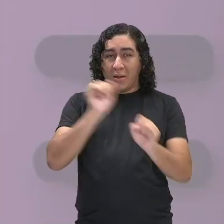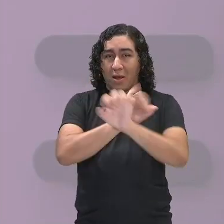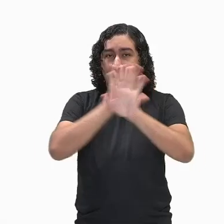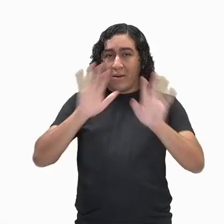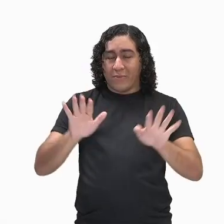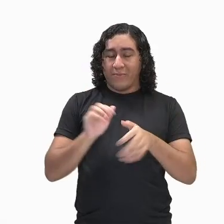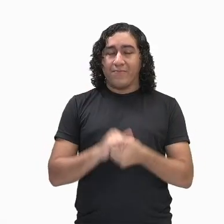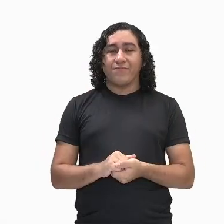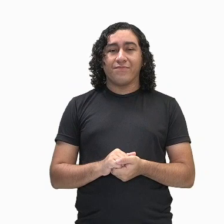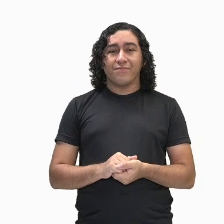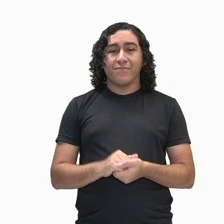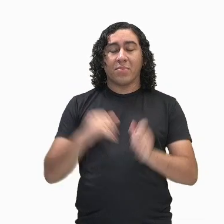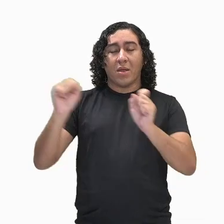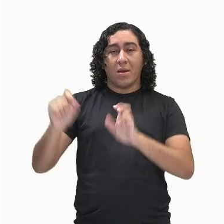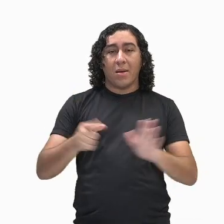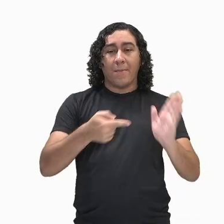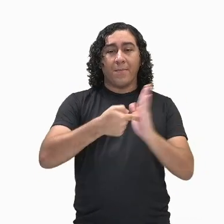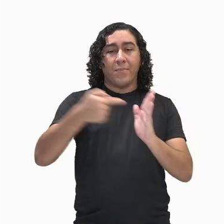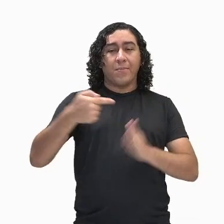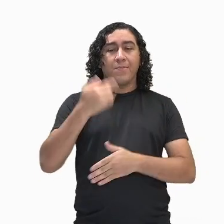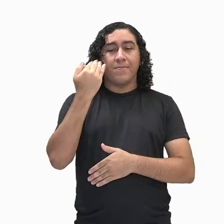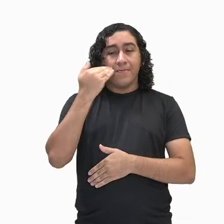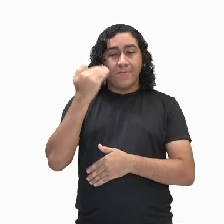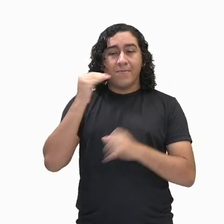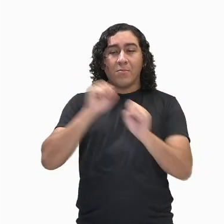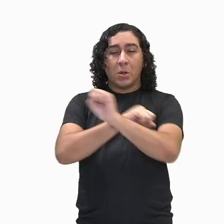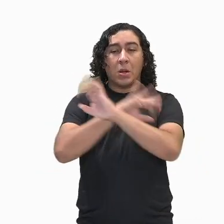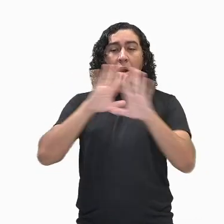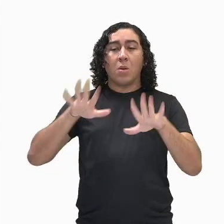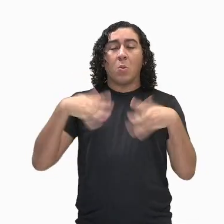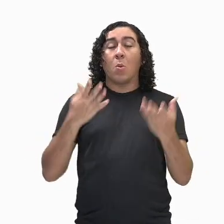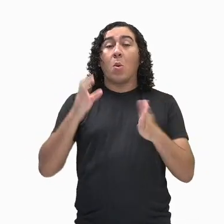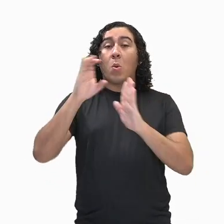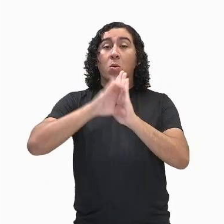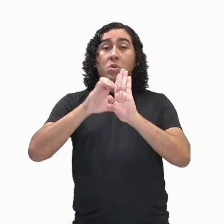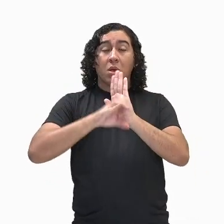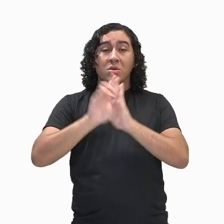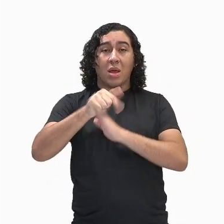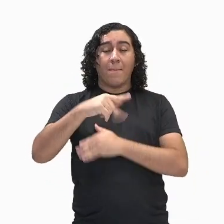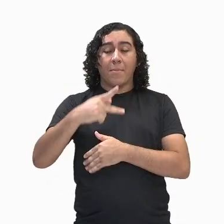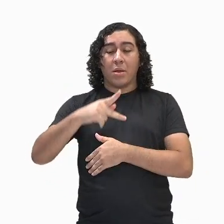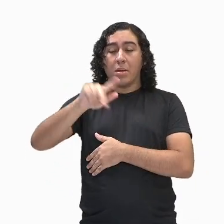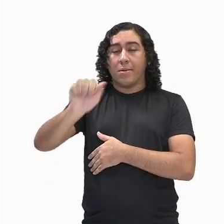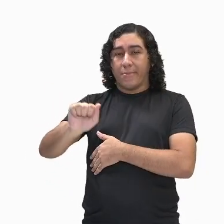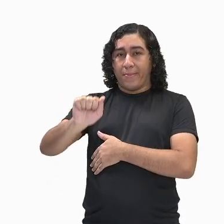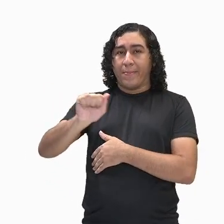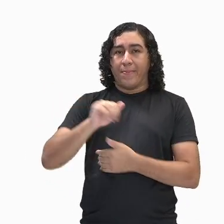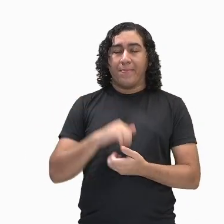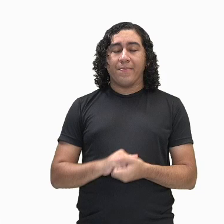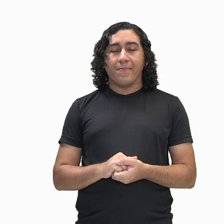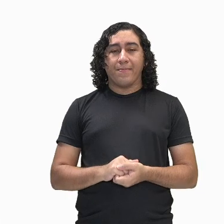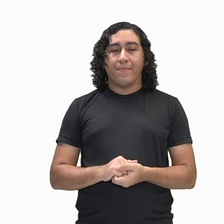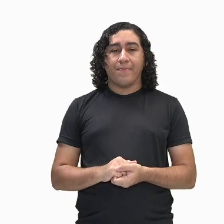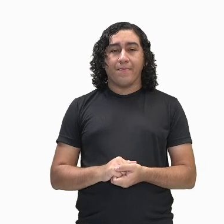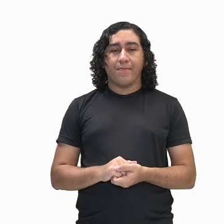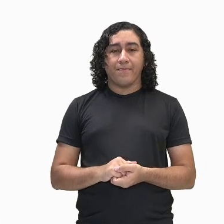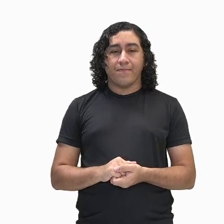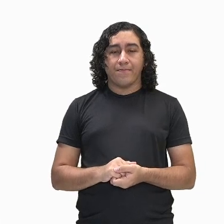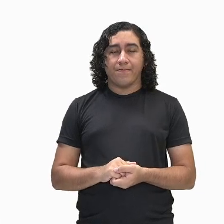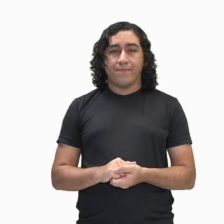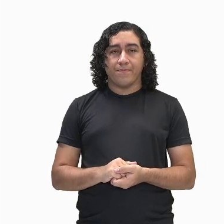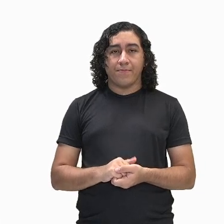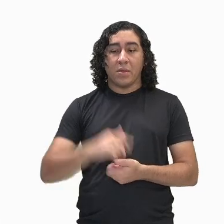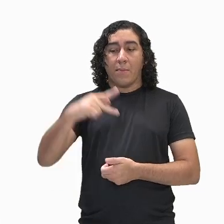primeira cartela para a gente verificar o conceito, né, de progressão aritmética. Então, vamos lá. A